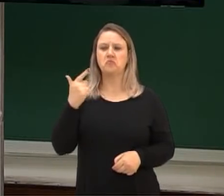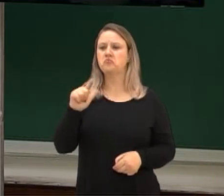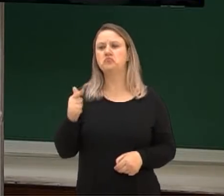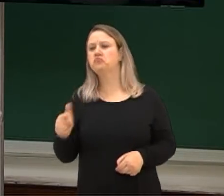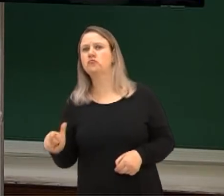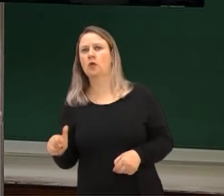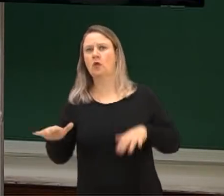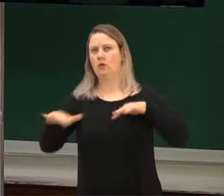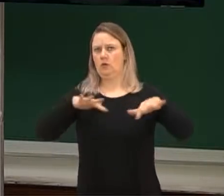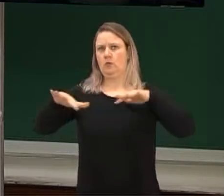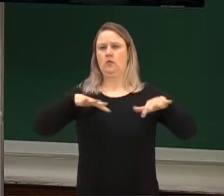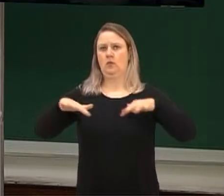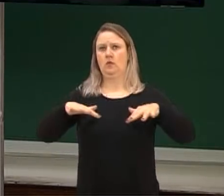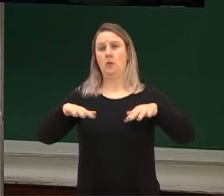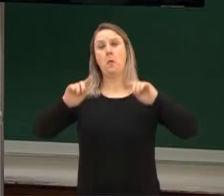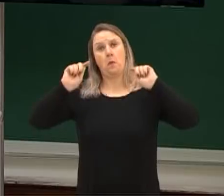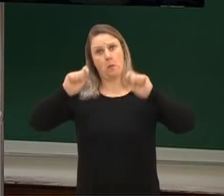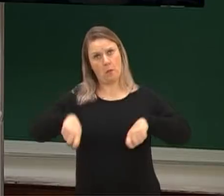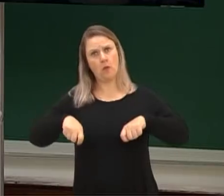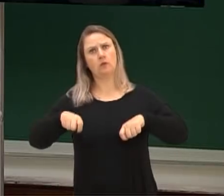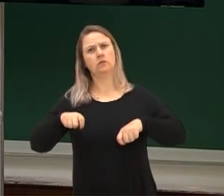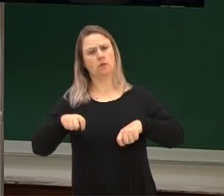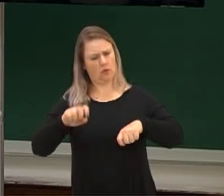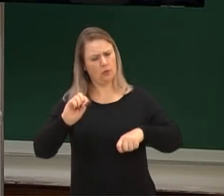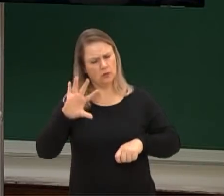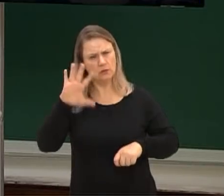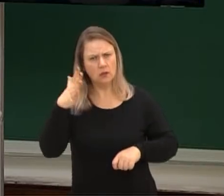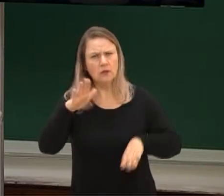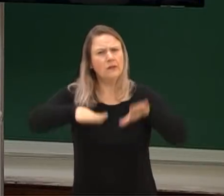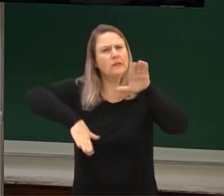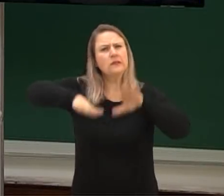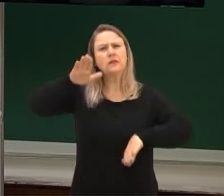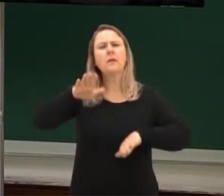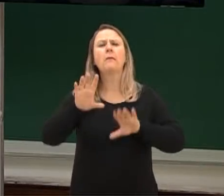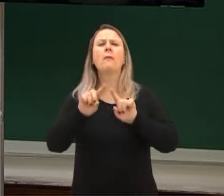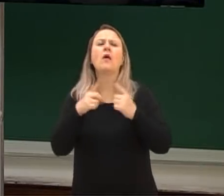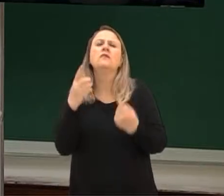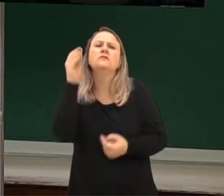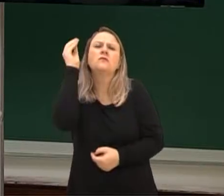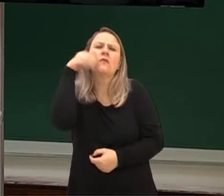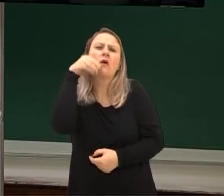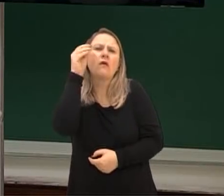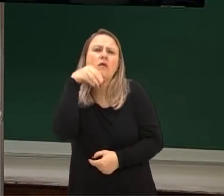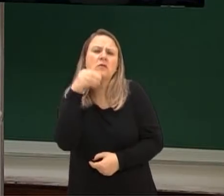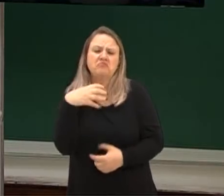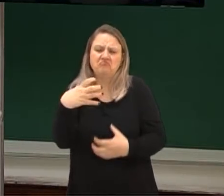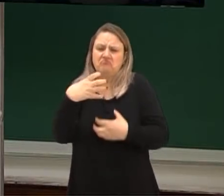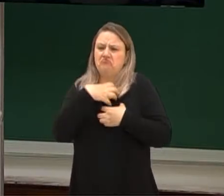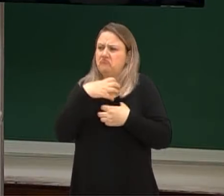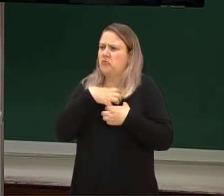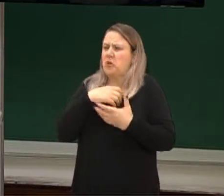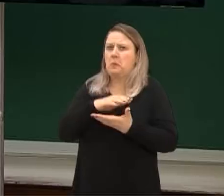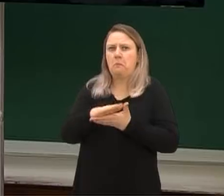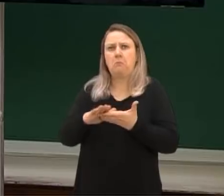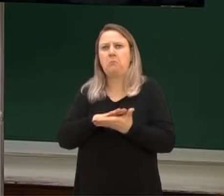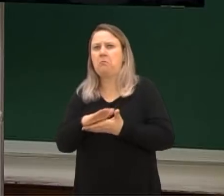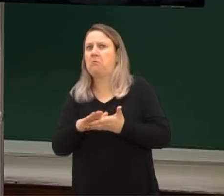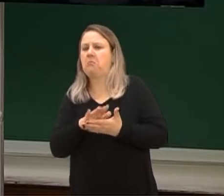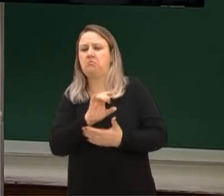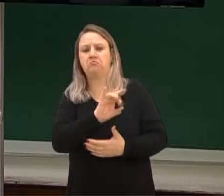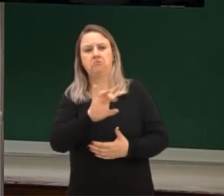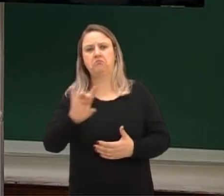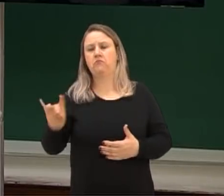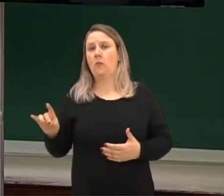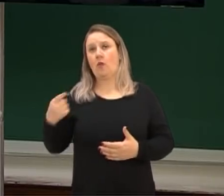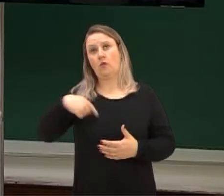terremotos. Há movimentações de terra aqui no Brasil? Há, mas elas são muito suaves que a gente não sente no nosso dia a dia porque